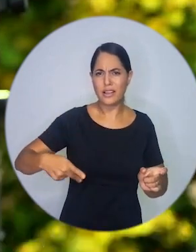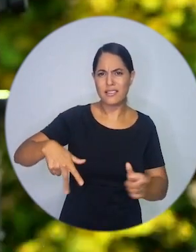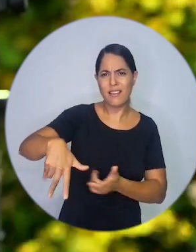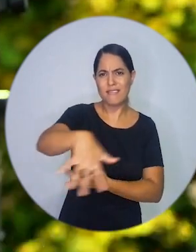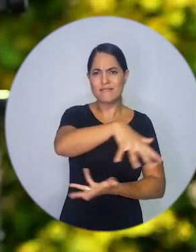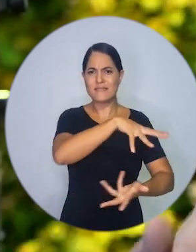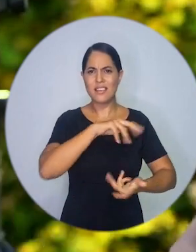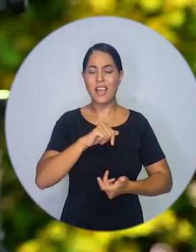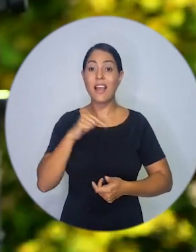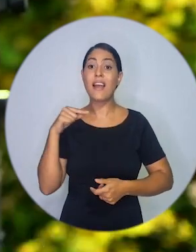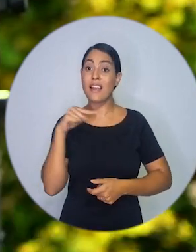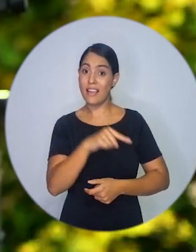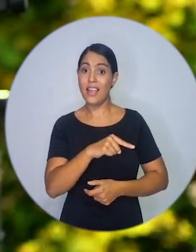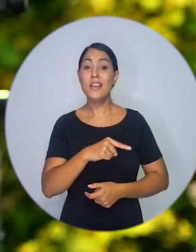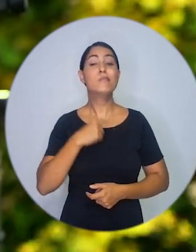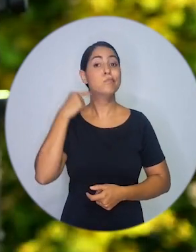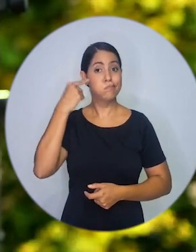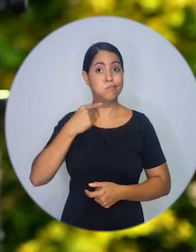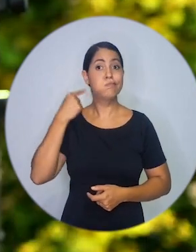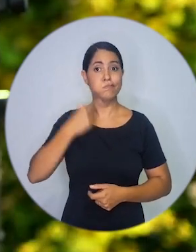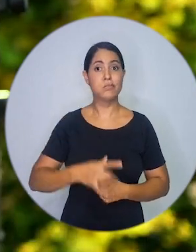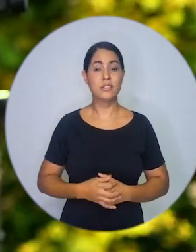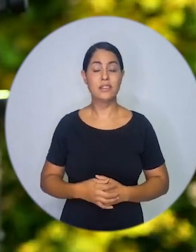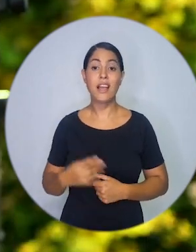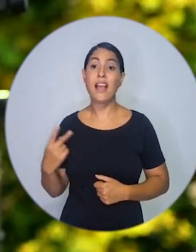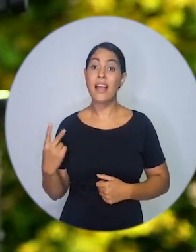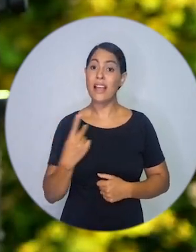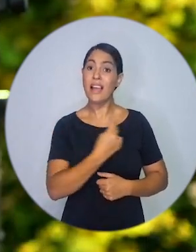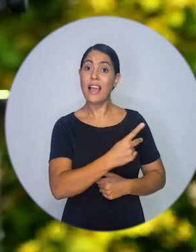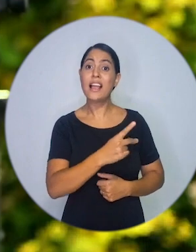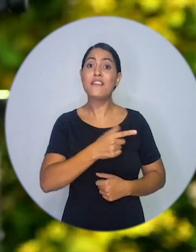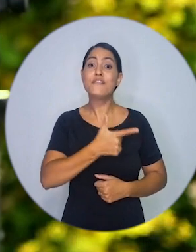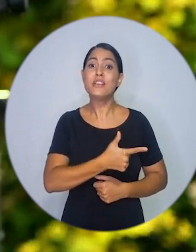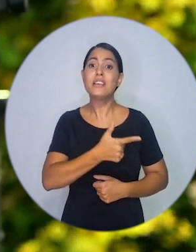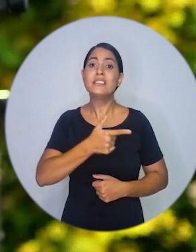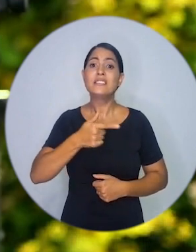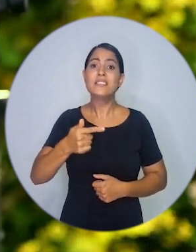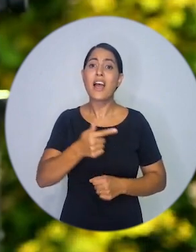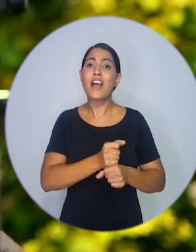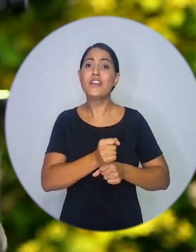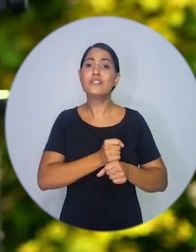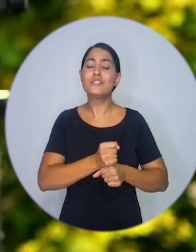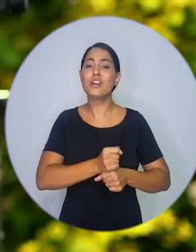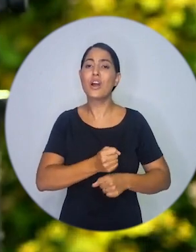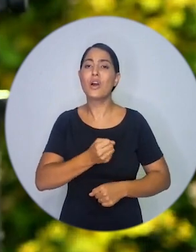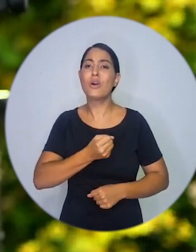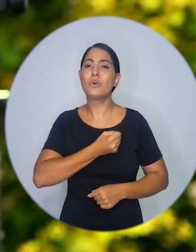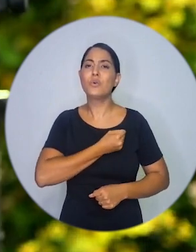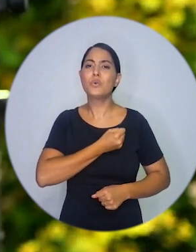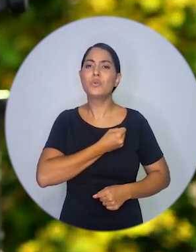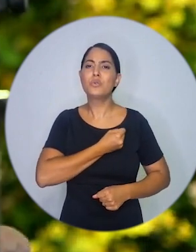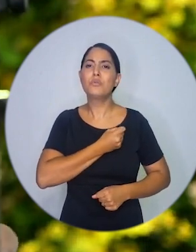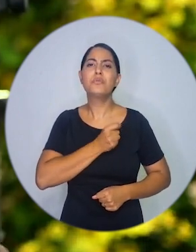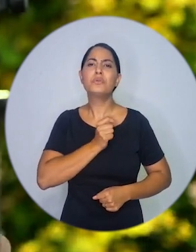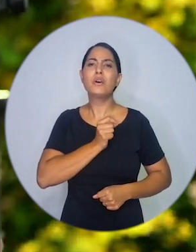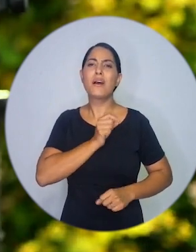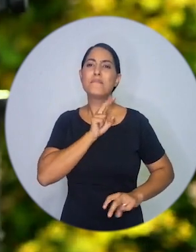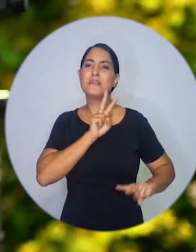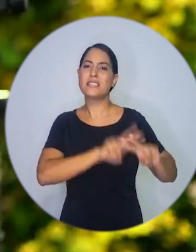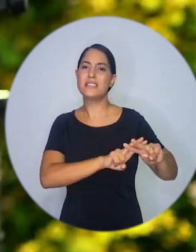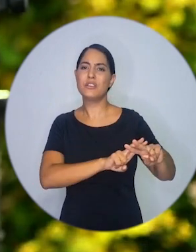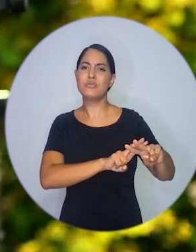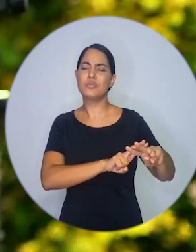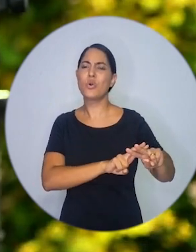nessa terra, advogado, que carregou durante 27 anos um número no seu peito, um número de